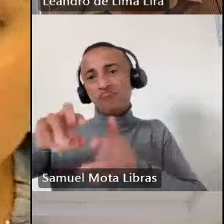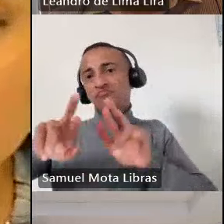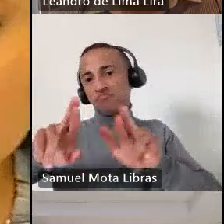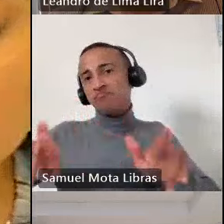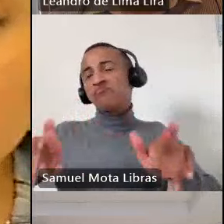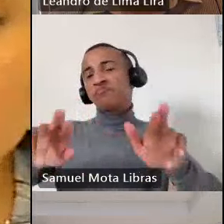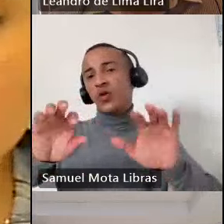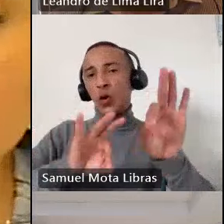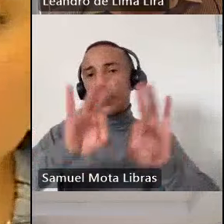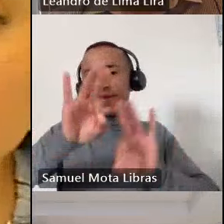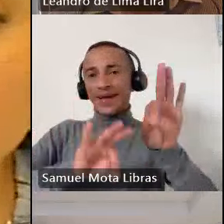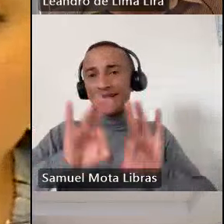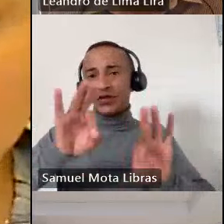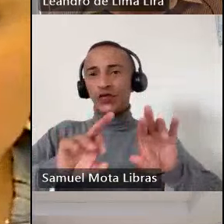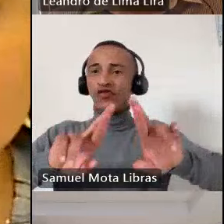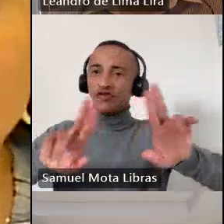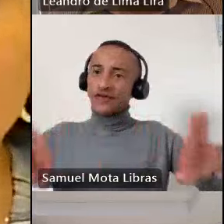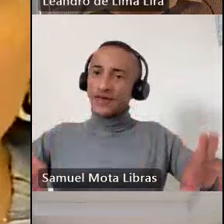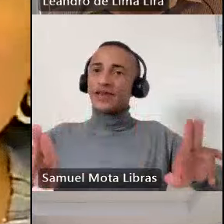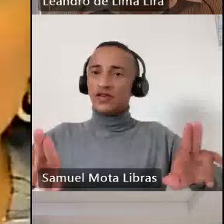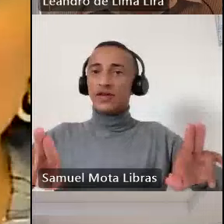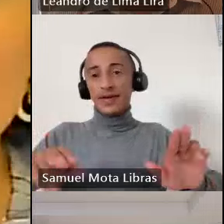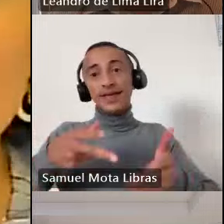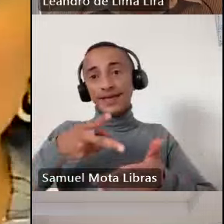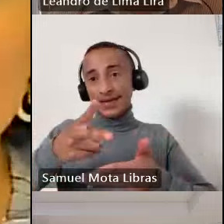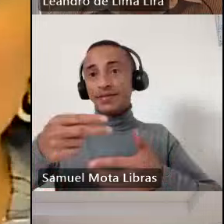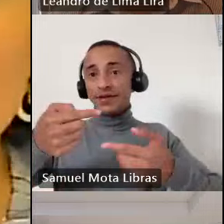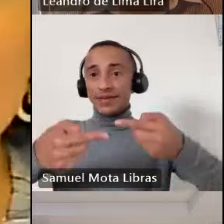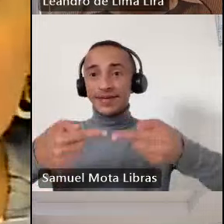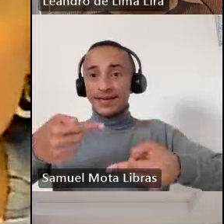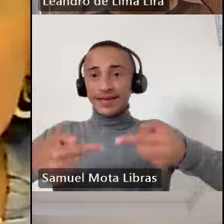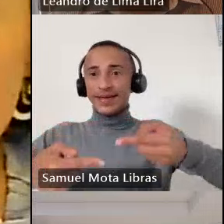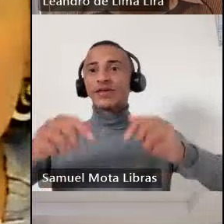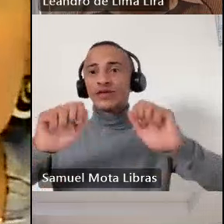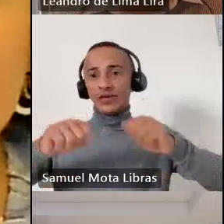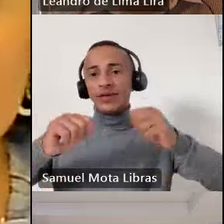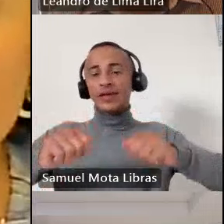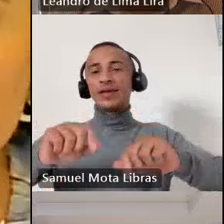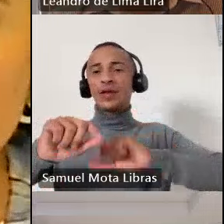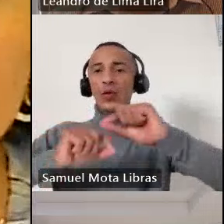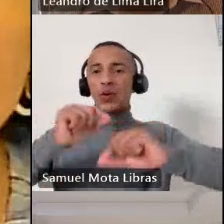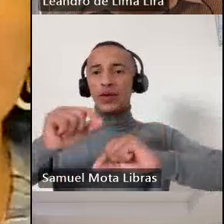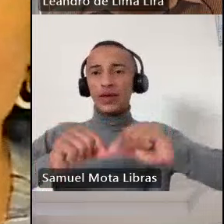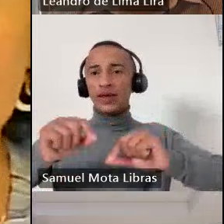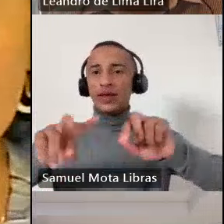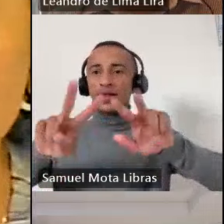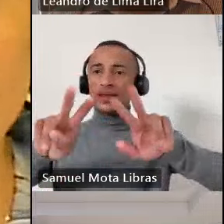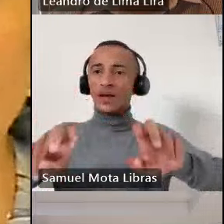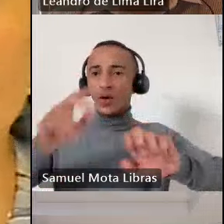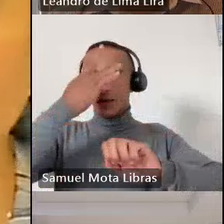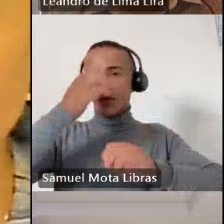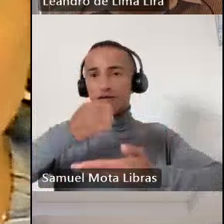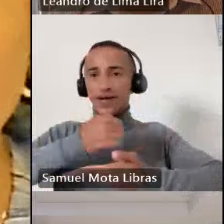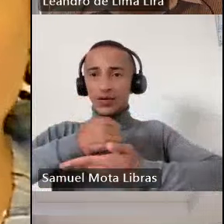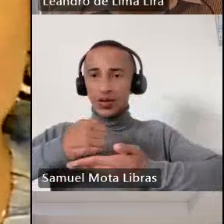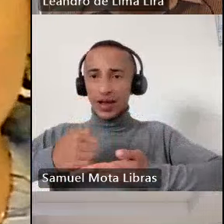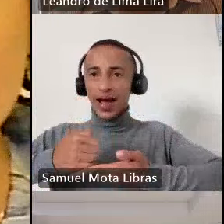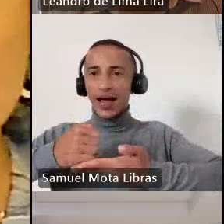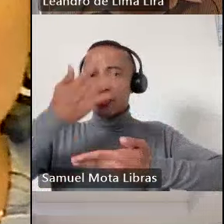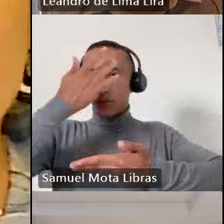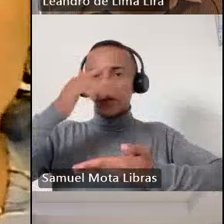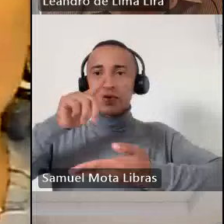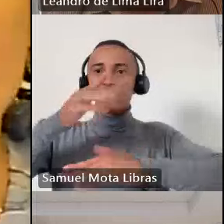organizações e tal sempre tem riscos muito grandes né que são riscos envolvidos a quem vai ser contratado quem ganhou o edital ou quem